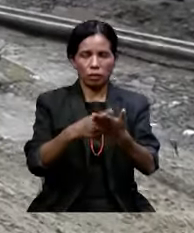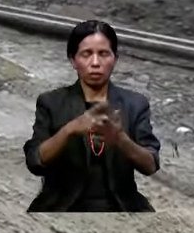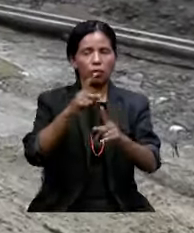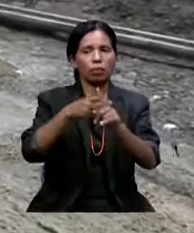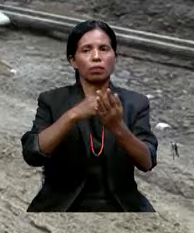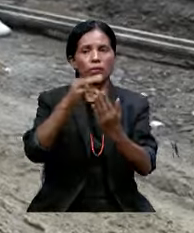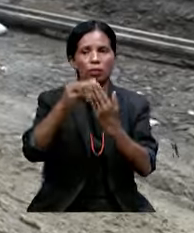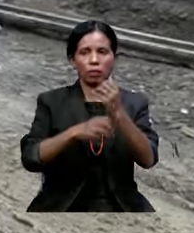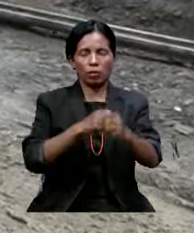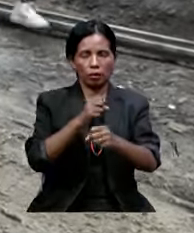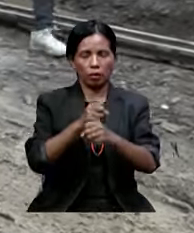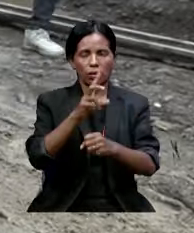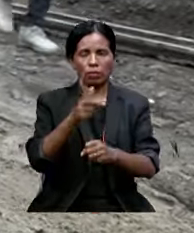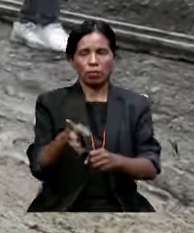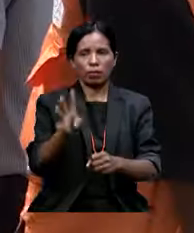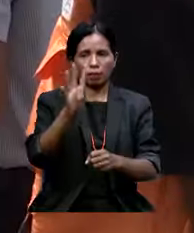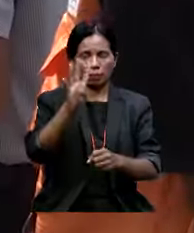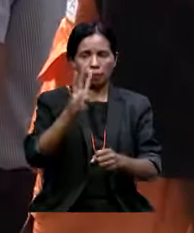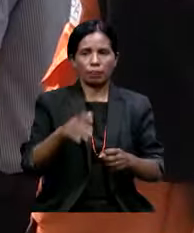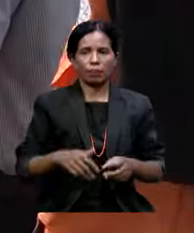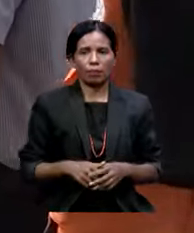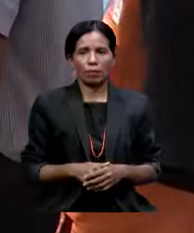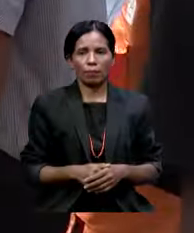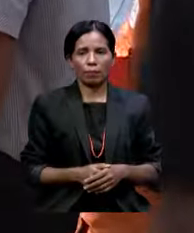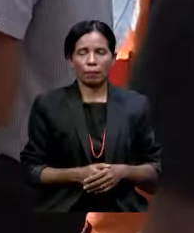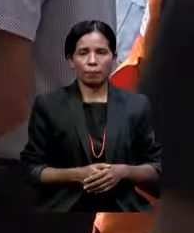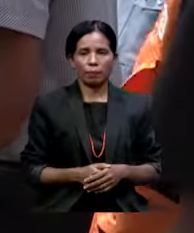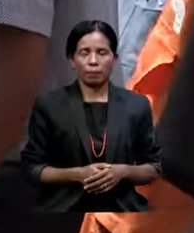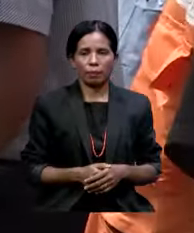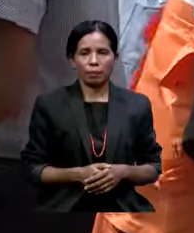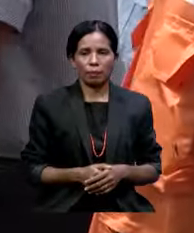maio tinang rio rua rua nulo recém hat. Santina de Jesus, Marito da Costa, GMN.